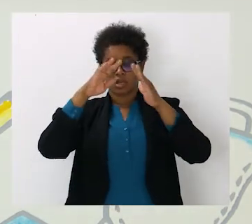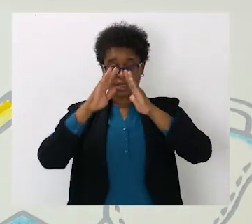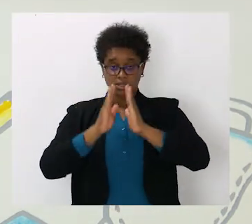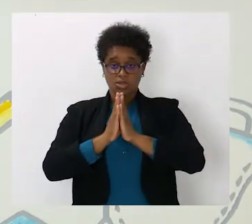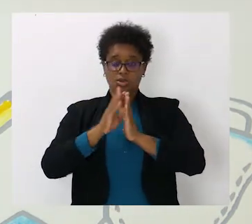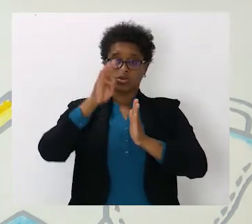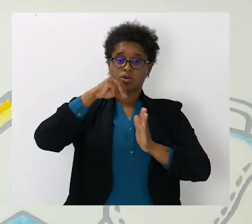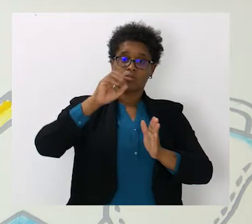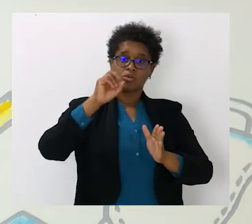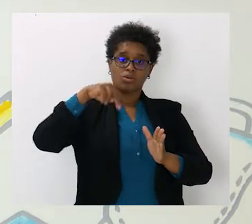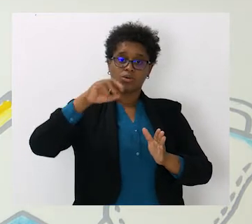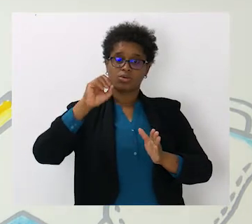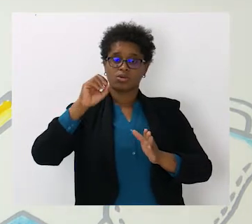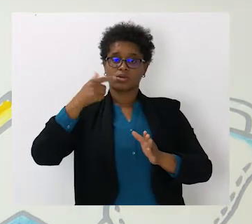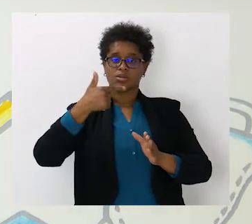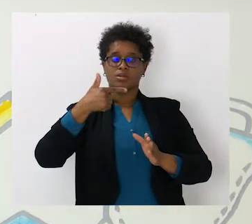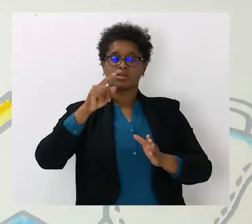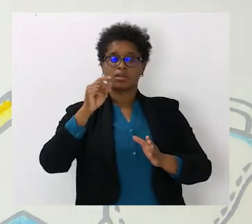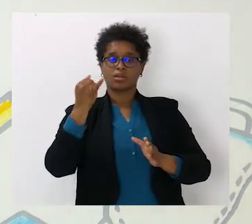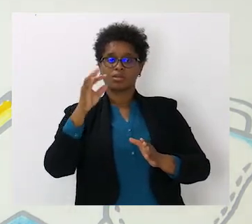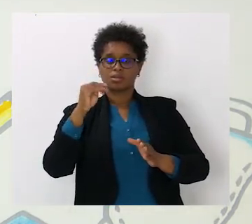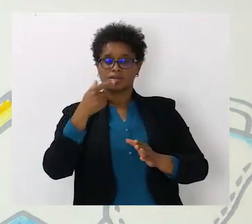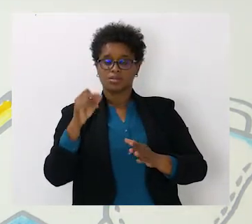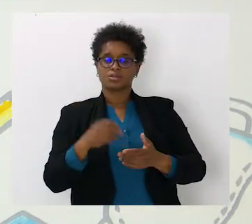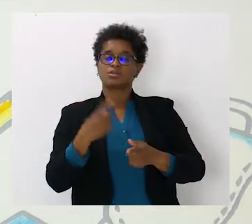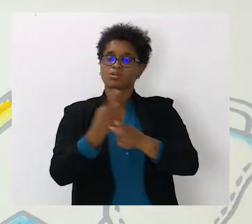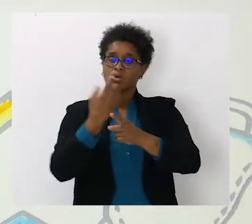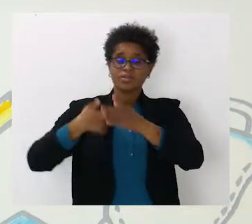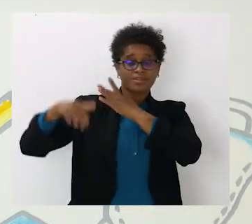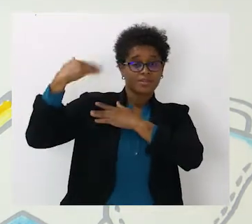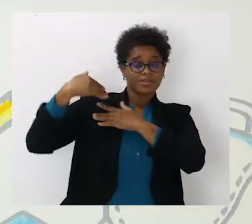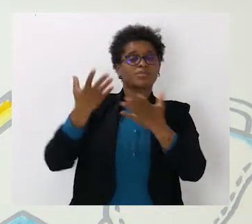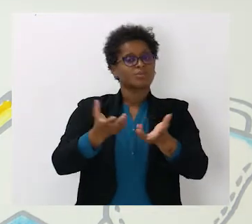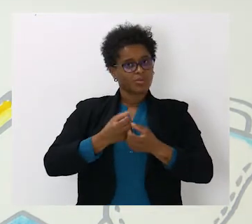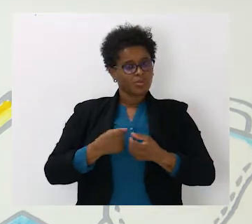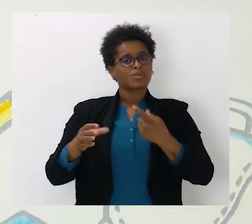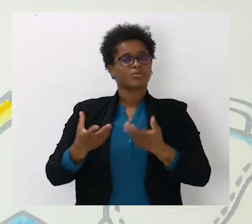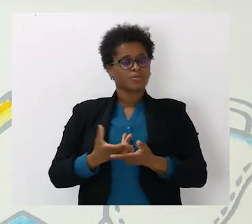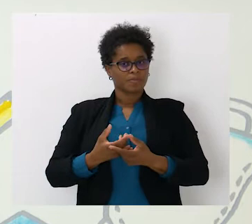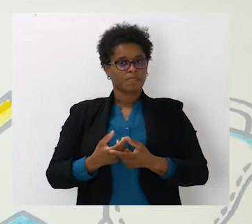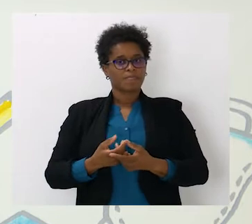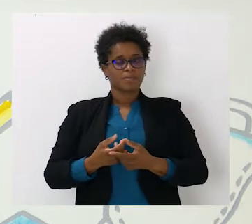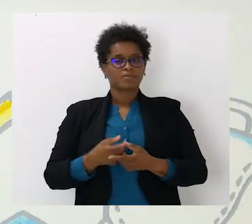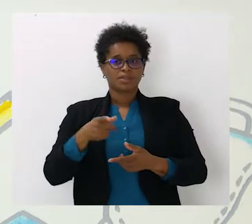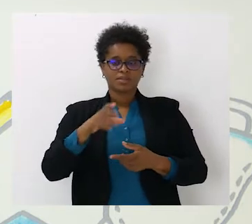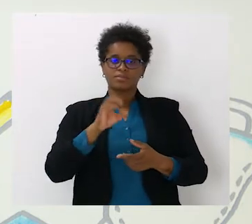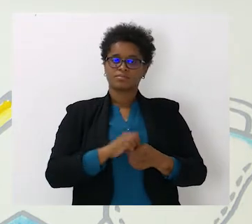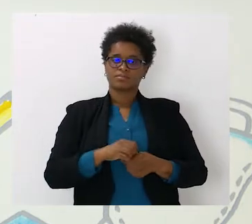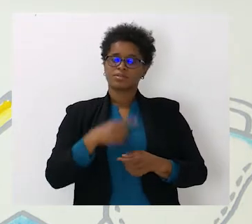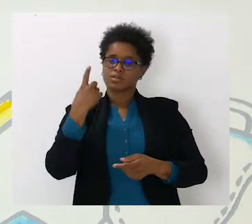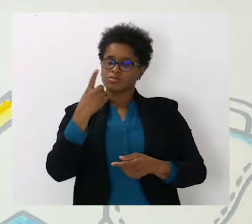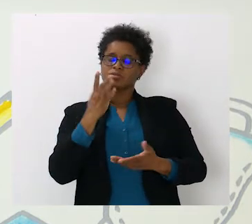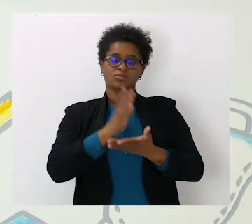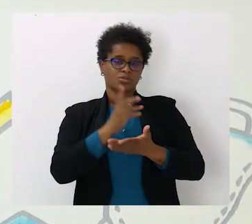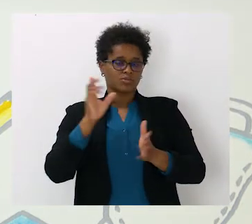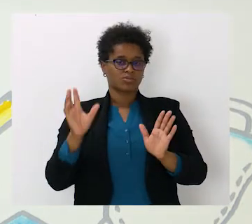monoteísta. É uma herança que recebemos dessa civilização. Crença num